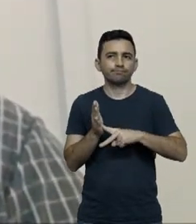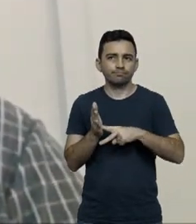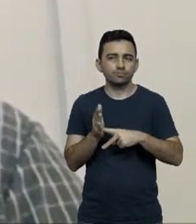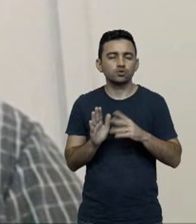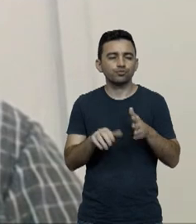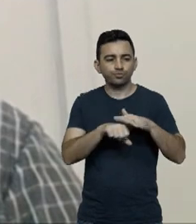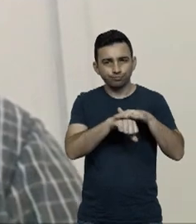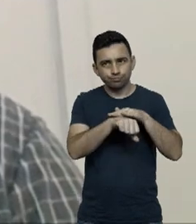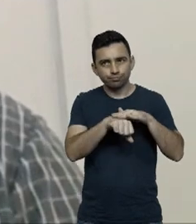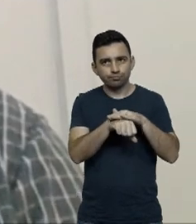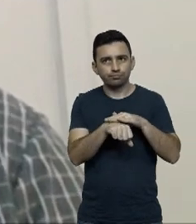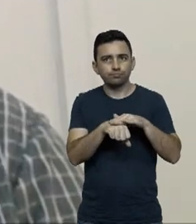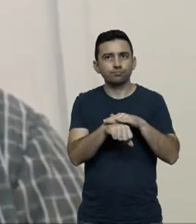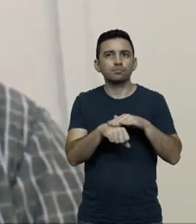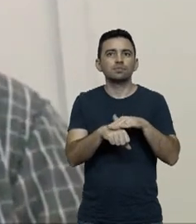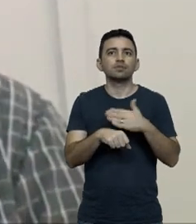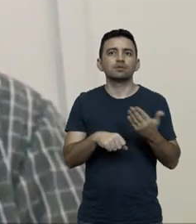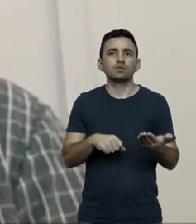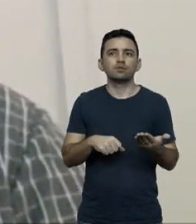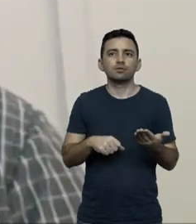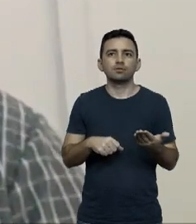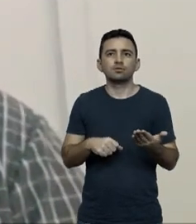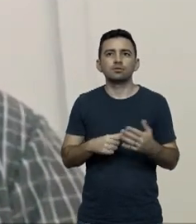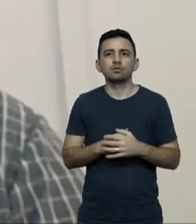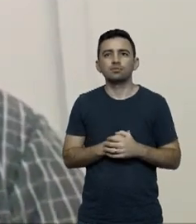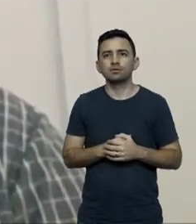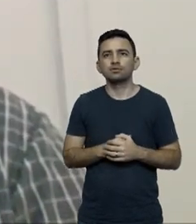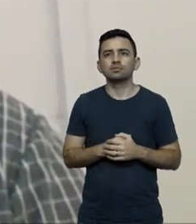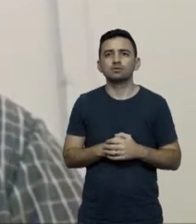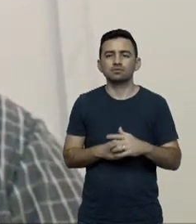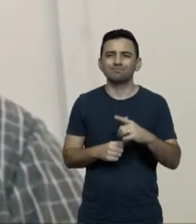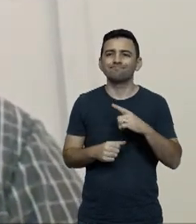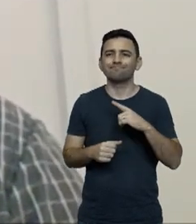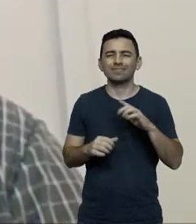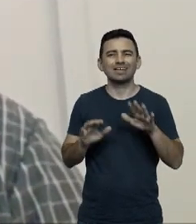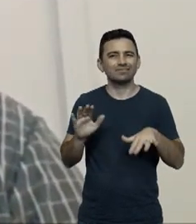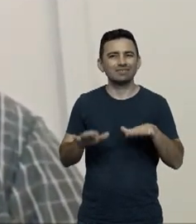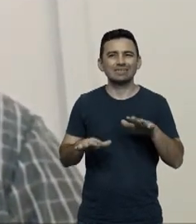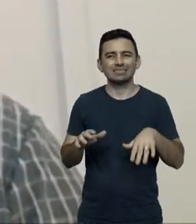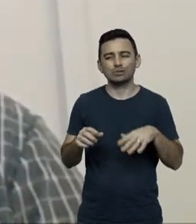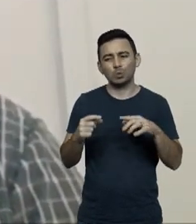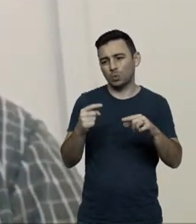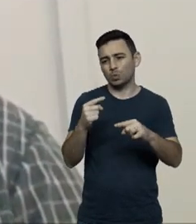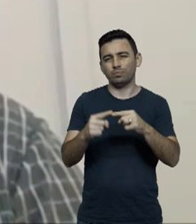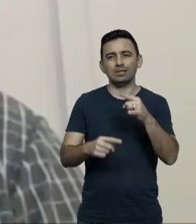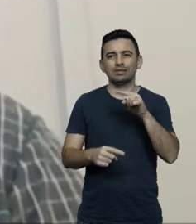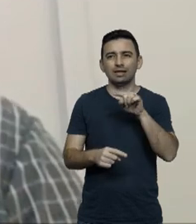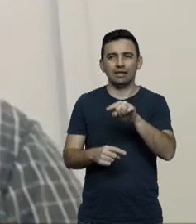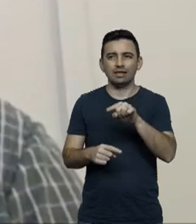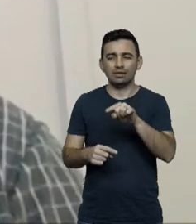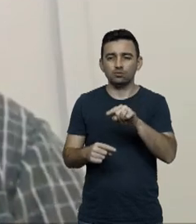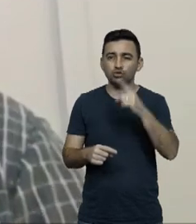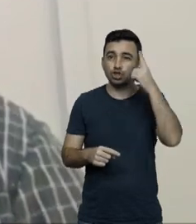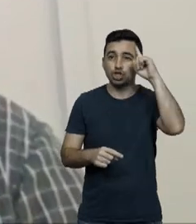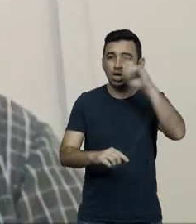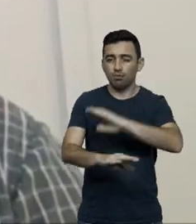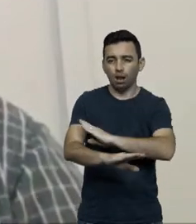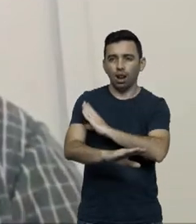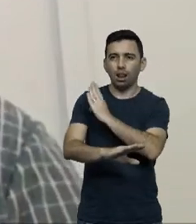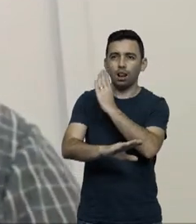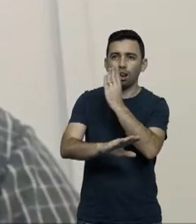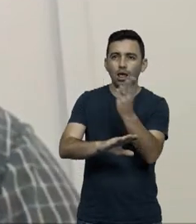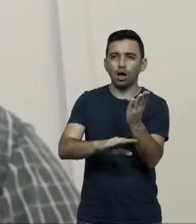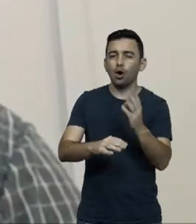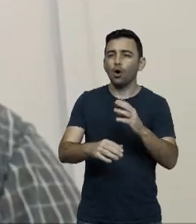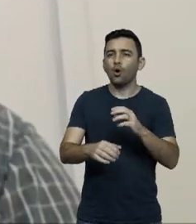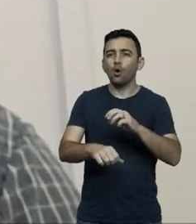sobre isso antes era a gente chegava simples humano candidato tem que ficar um dia inteiro muito chegavam às 8